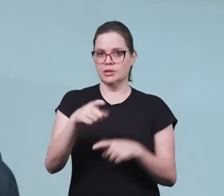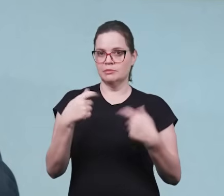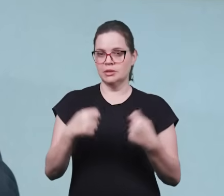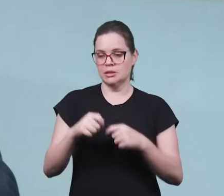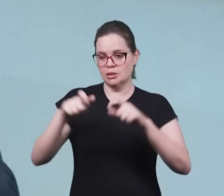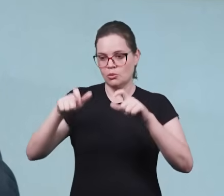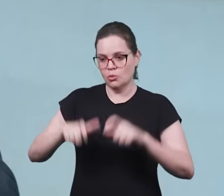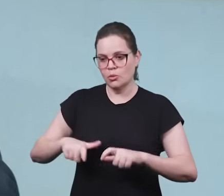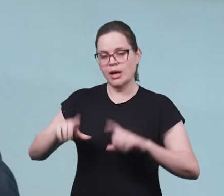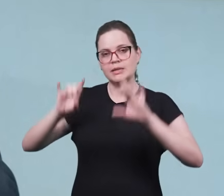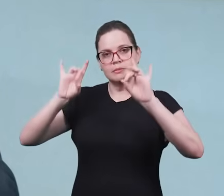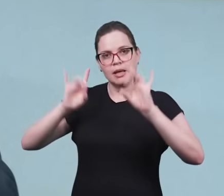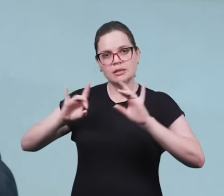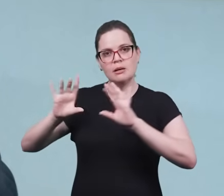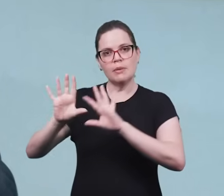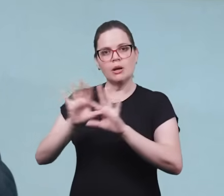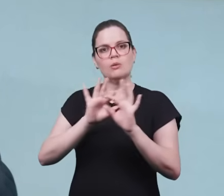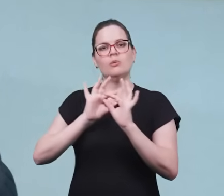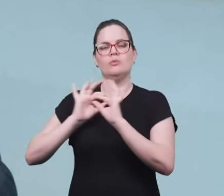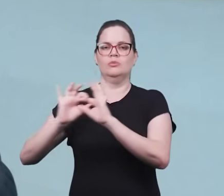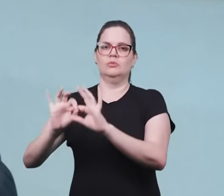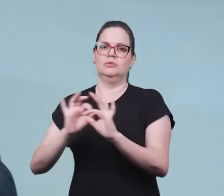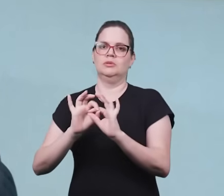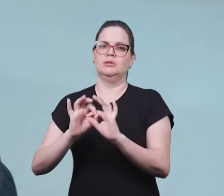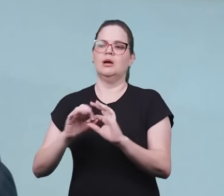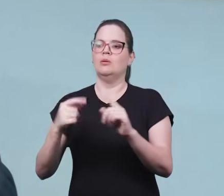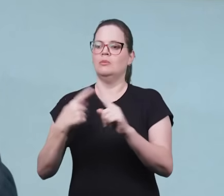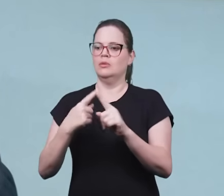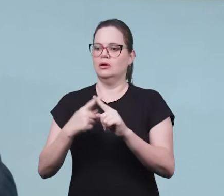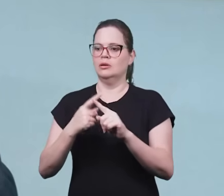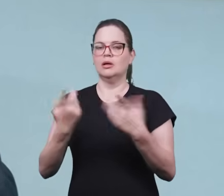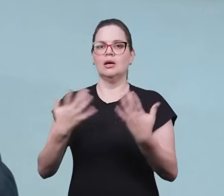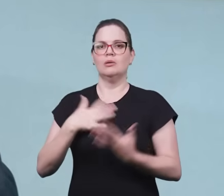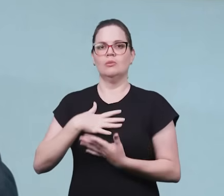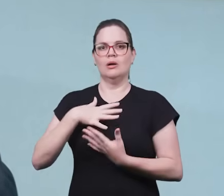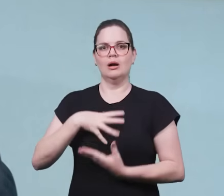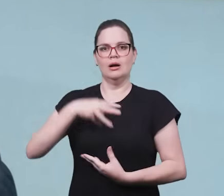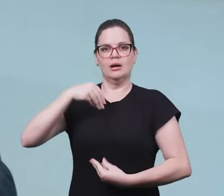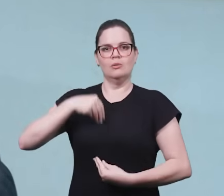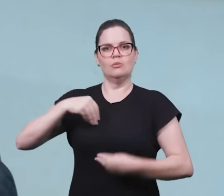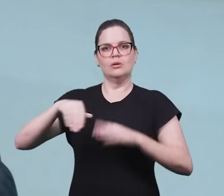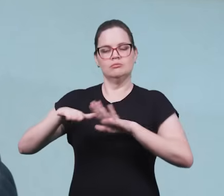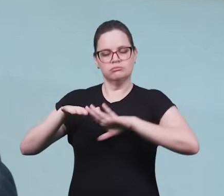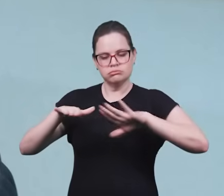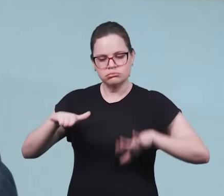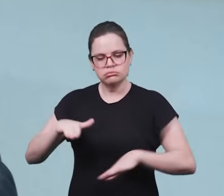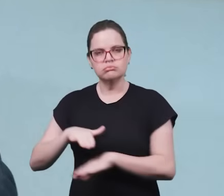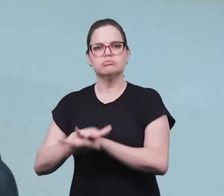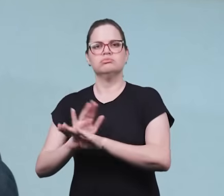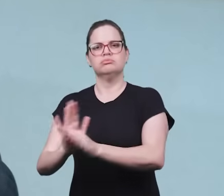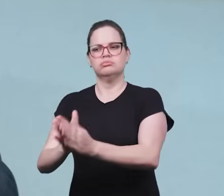comunhão, antes encherem sua alma com humildade e súplica diante de Deus,